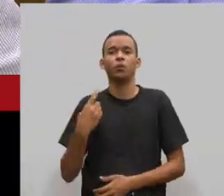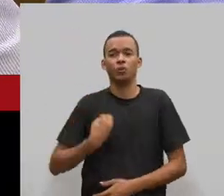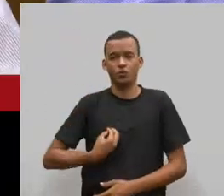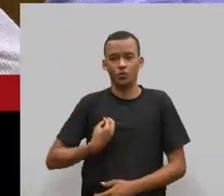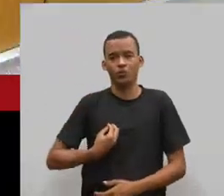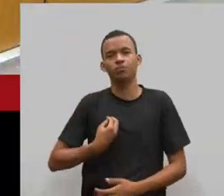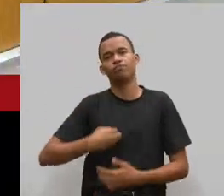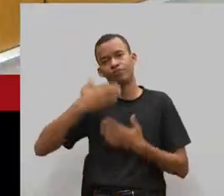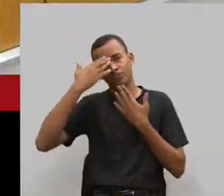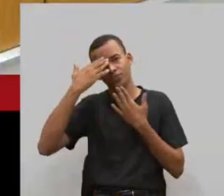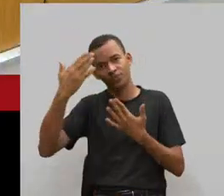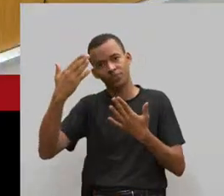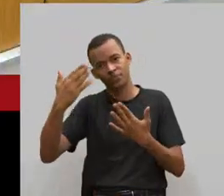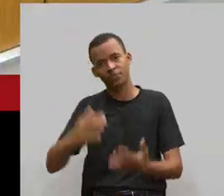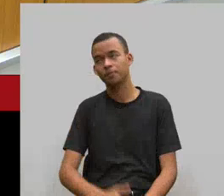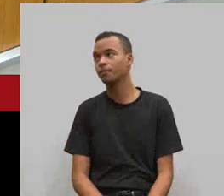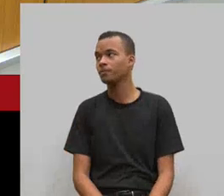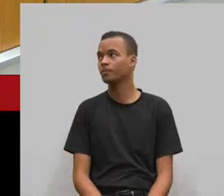aqui